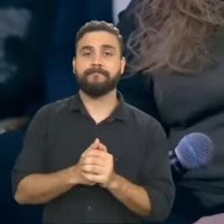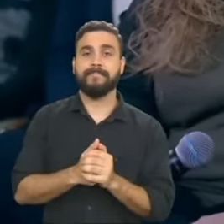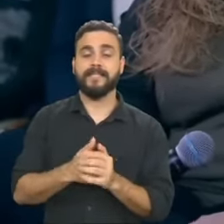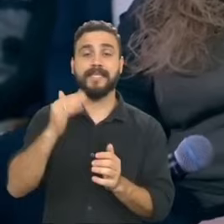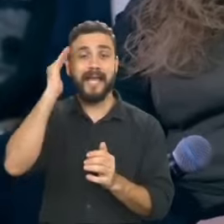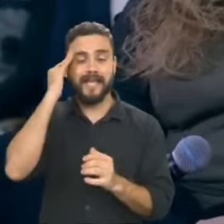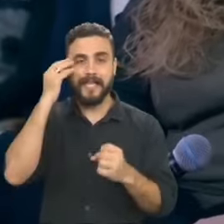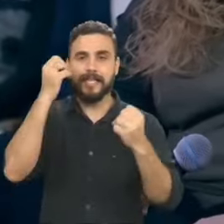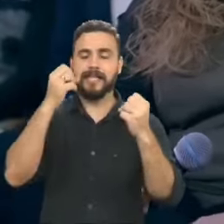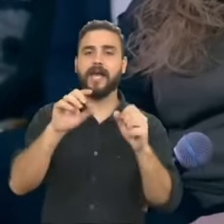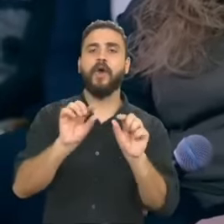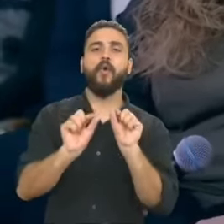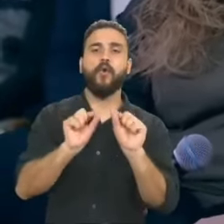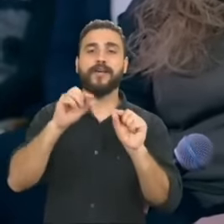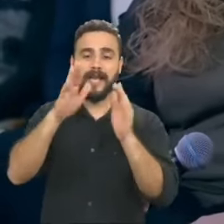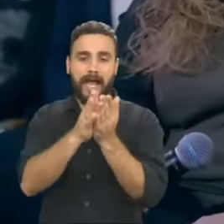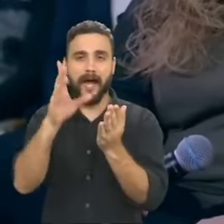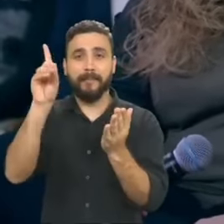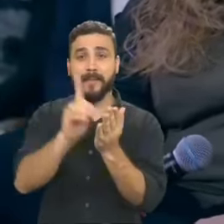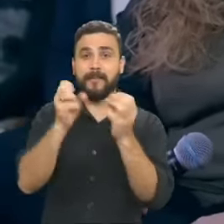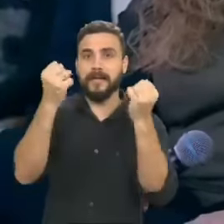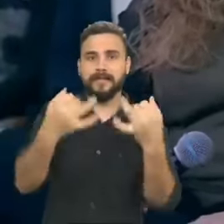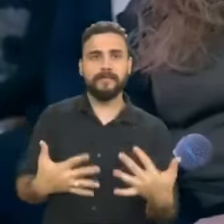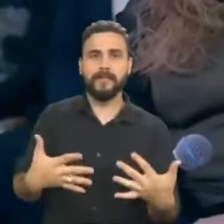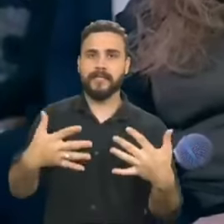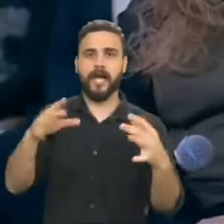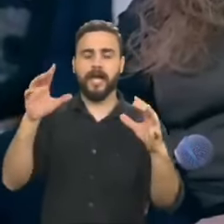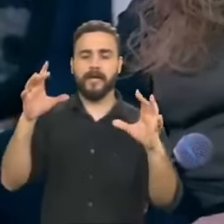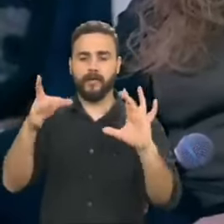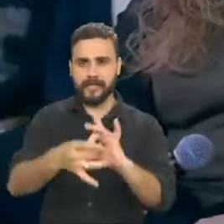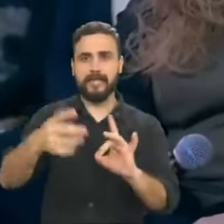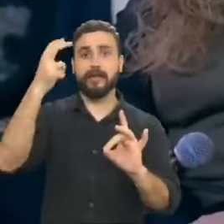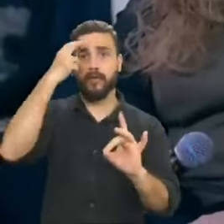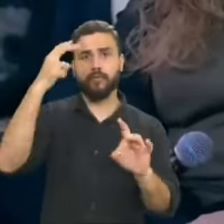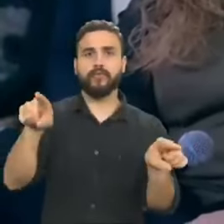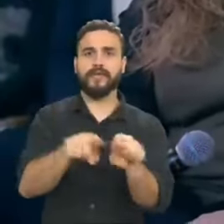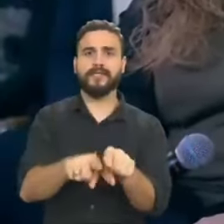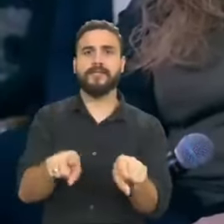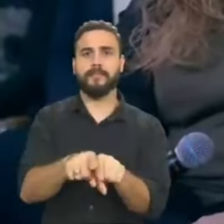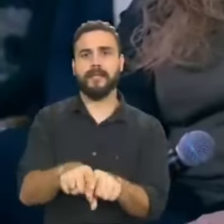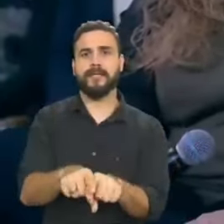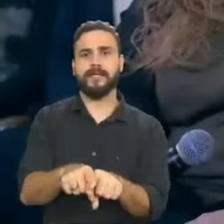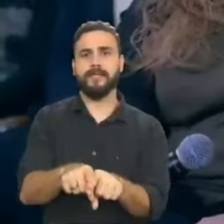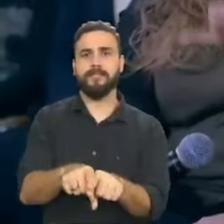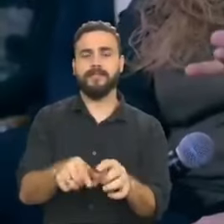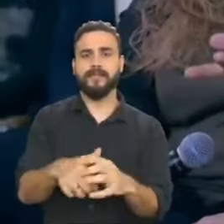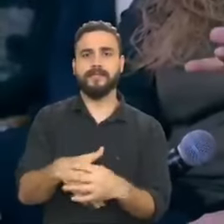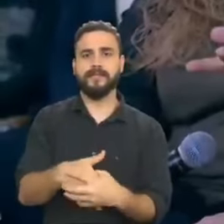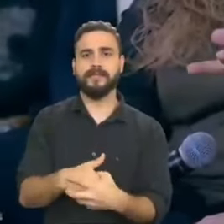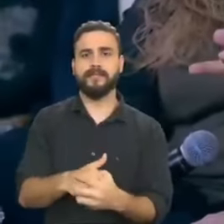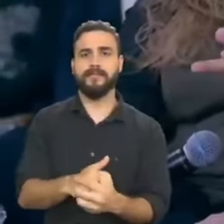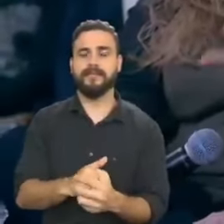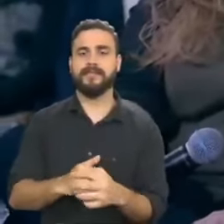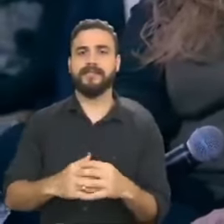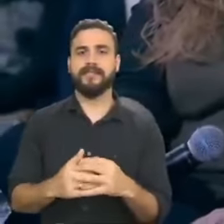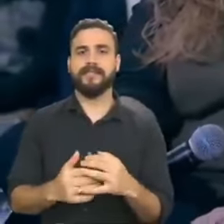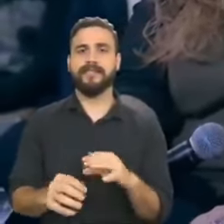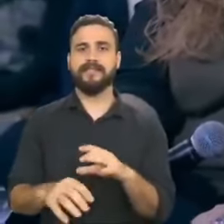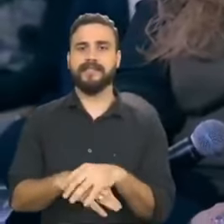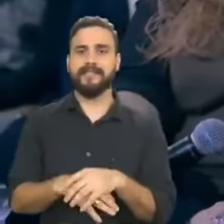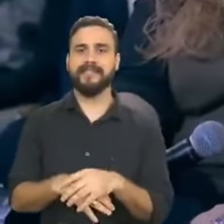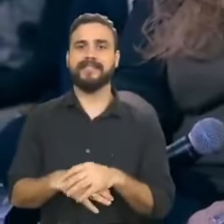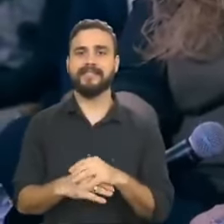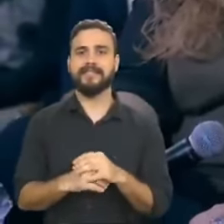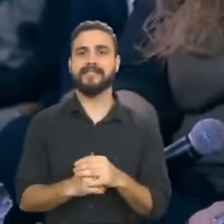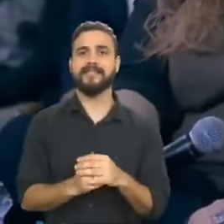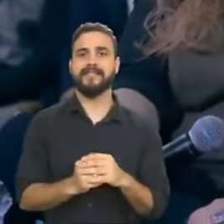Itália, em Roma, não existe o fórum, existe o Coliseu, existem os banhos públicos, como eram chamados, não